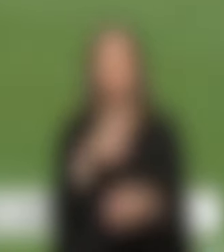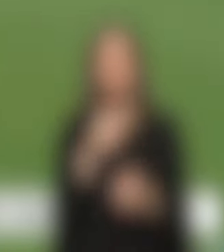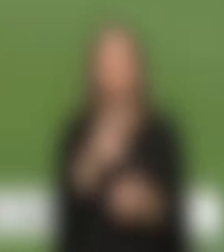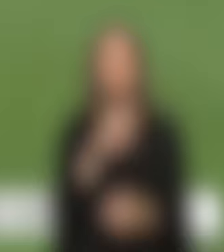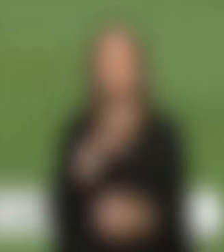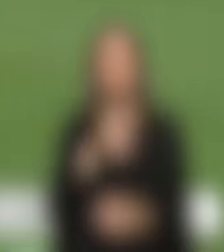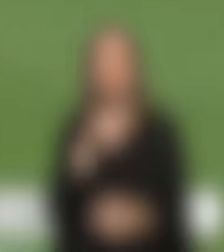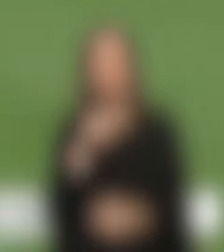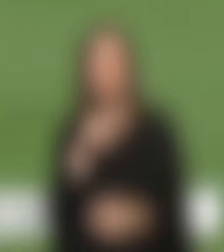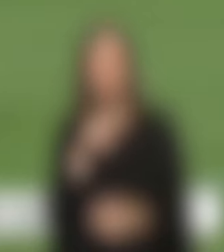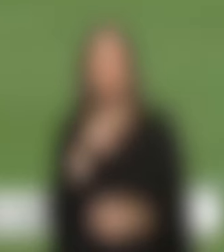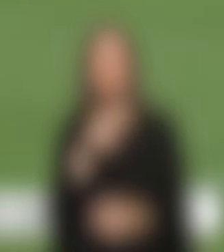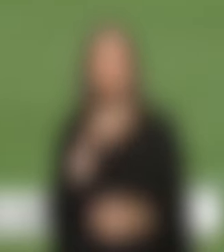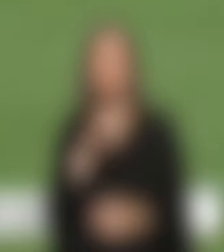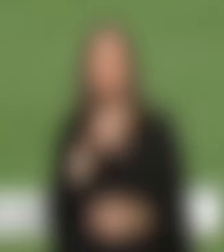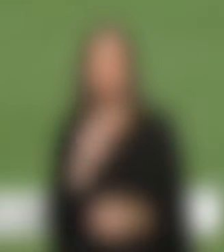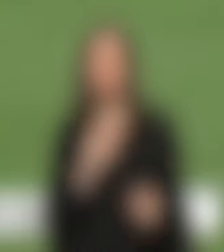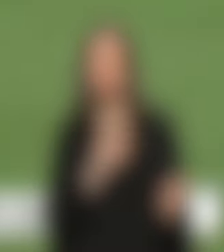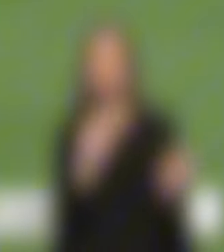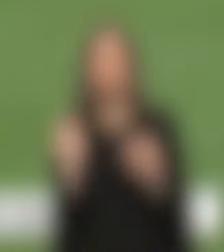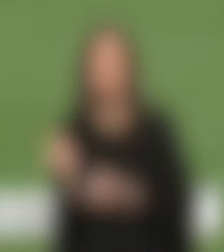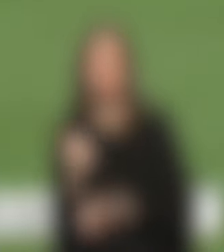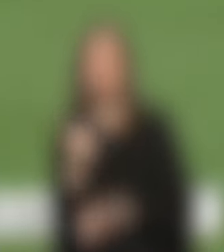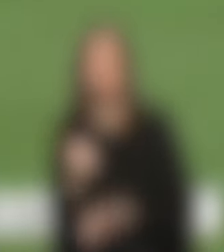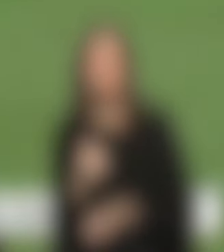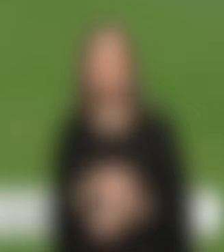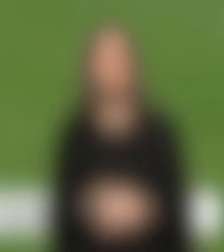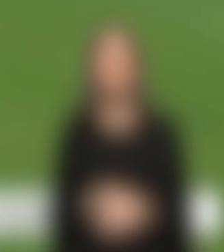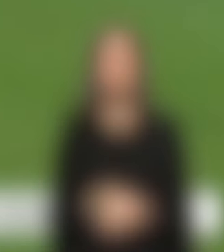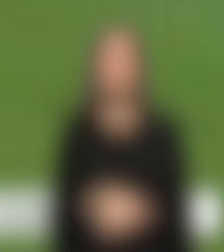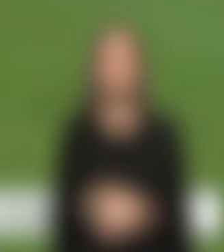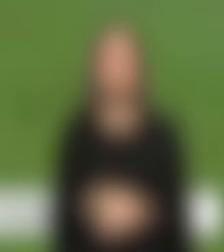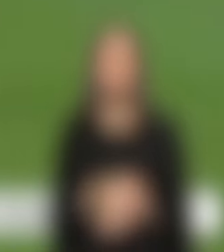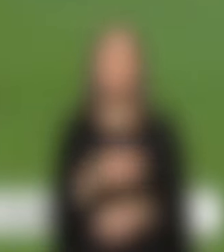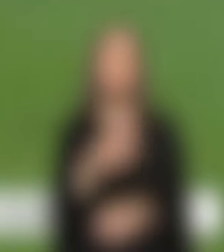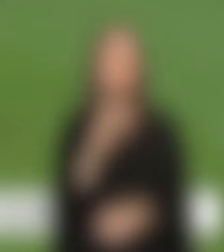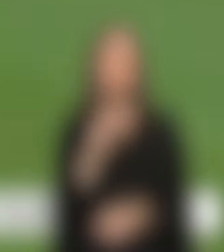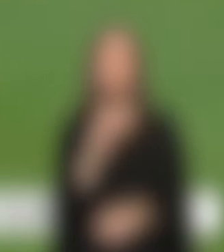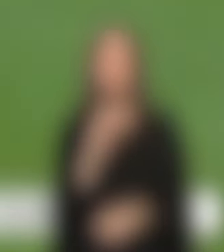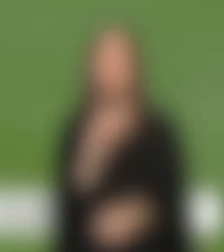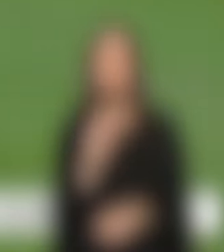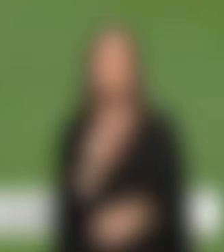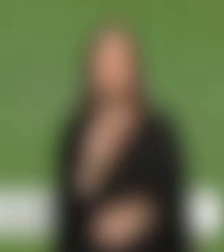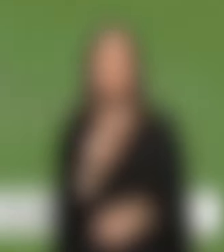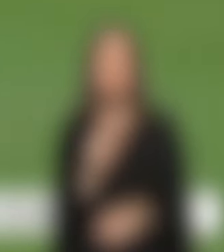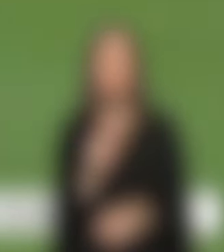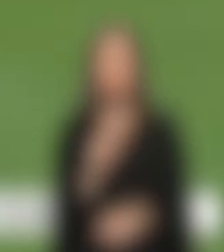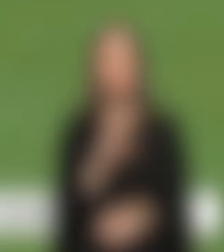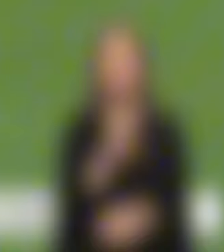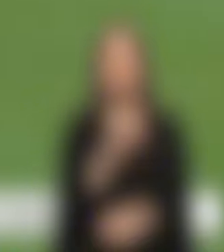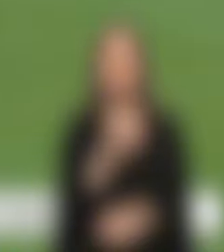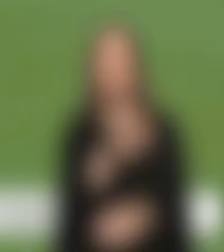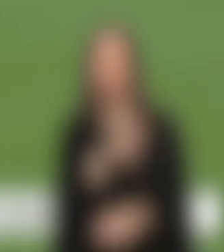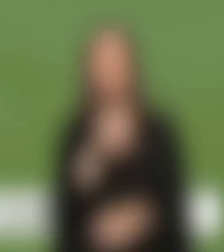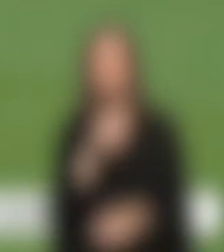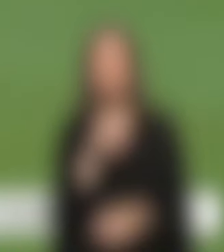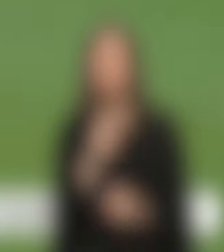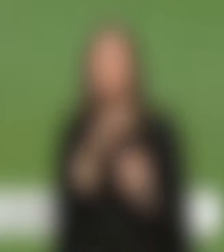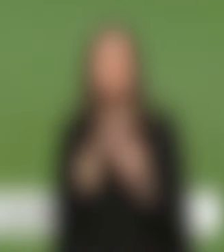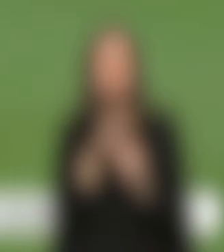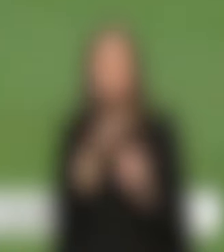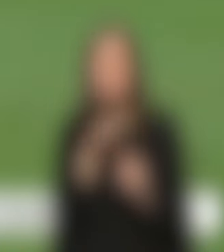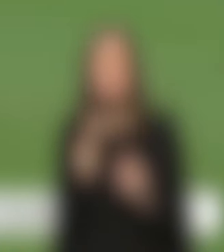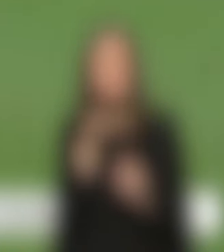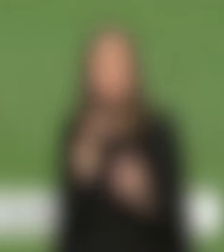Sousa, boa defesa de Ricardo Benjamin para canto. À passagem da meia hora foi Ricardo Isabelinha que ficou perto de marcar.